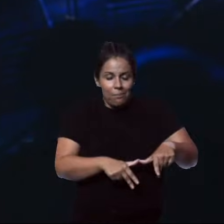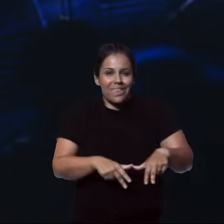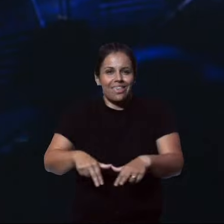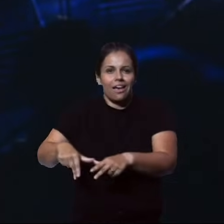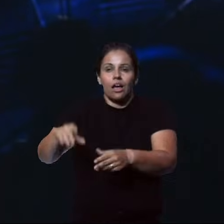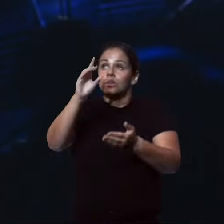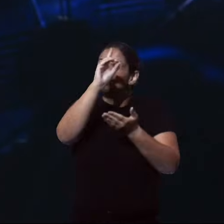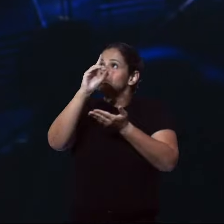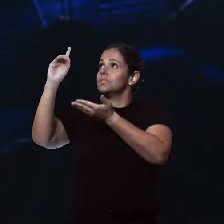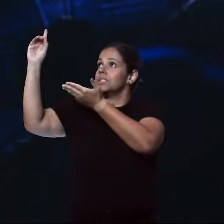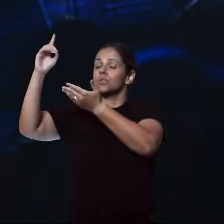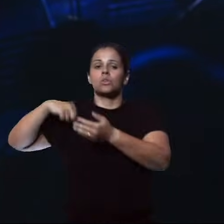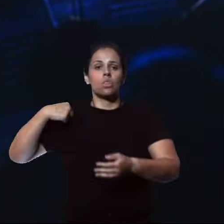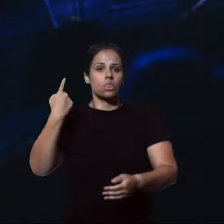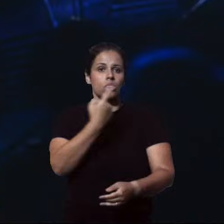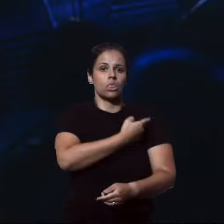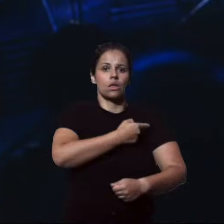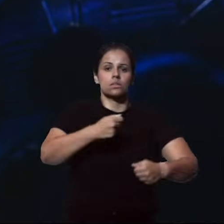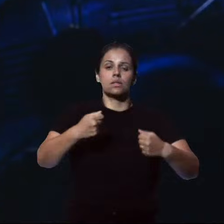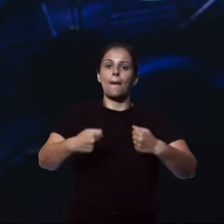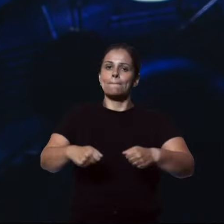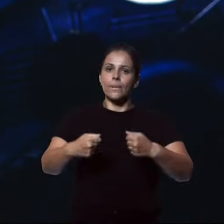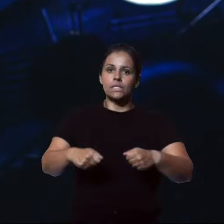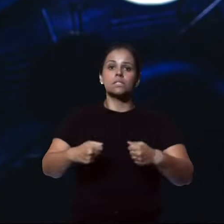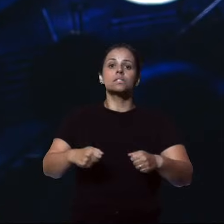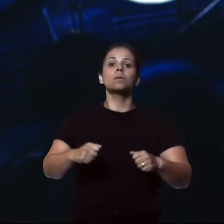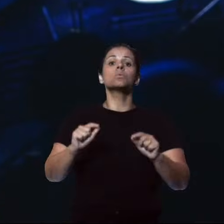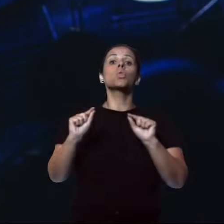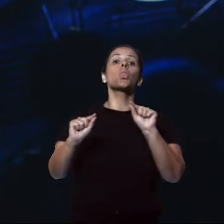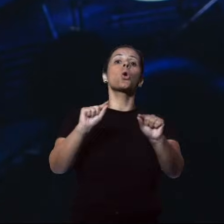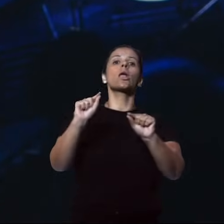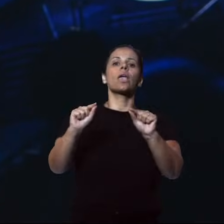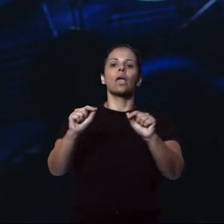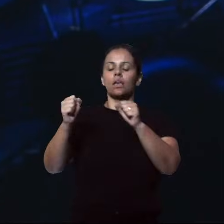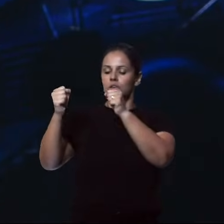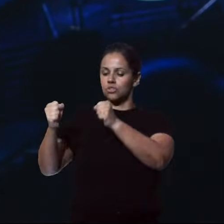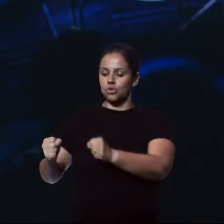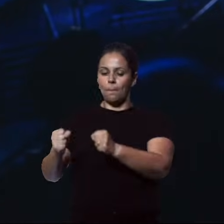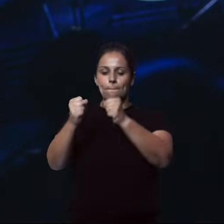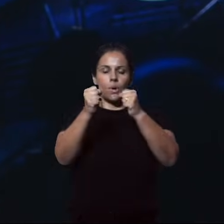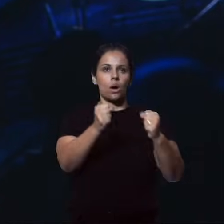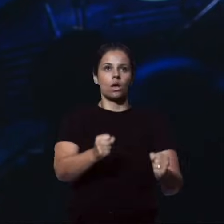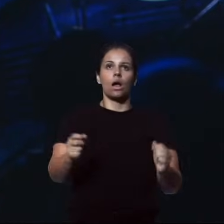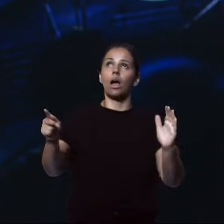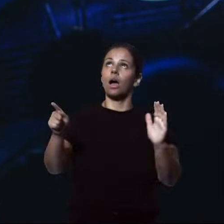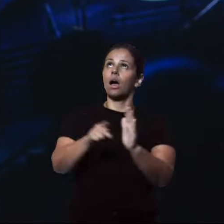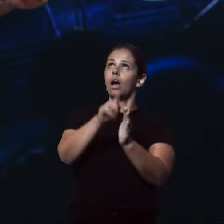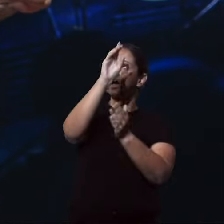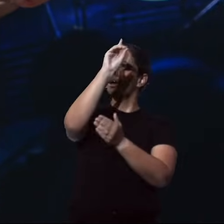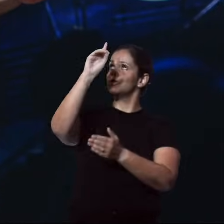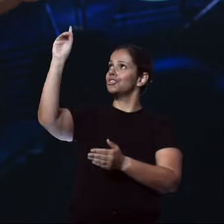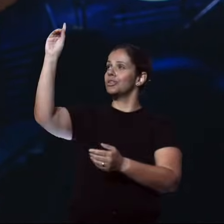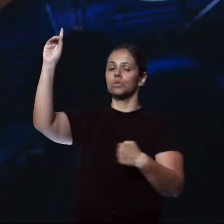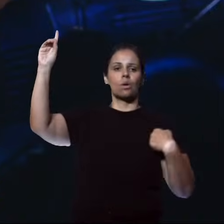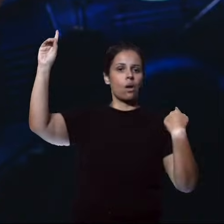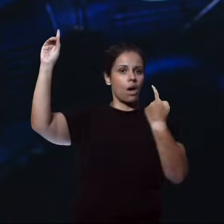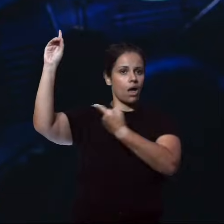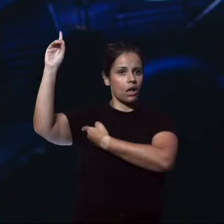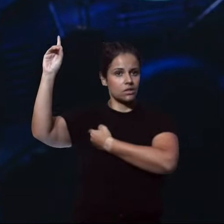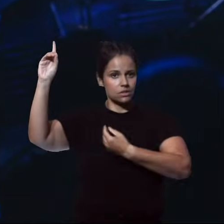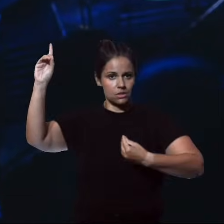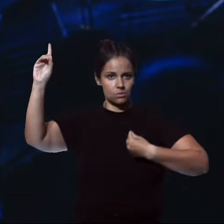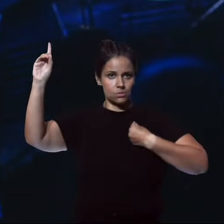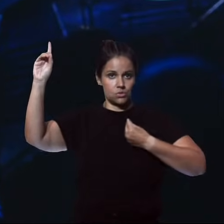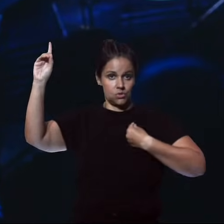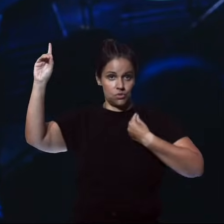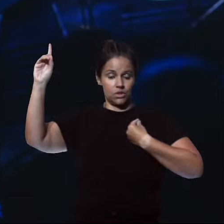Você precisa, todos os dias, de poder para viver. E sabe, Deus dá poder para a gente atravessar